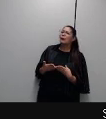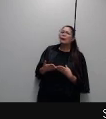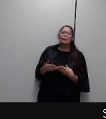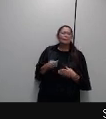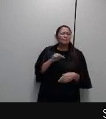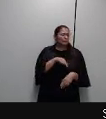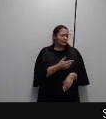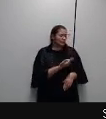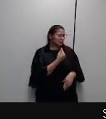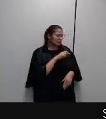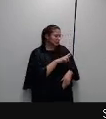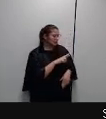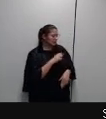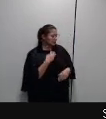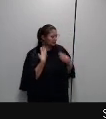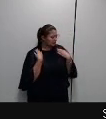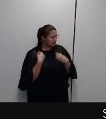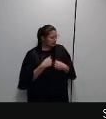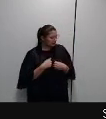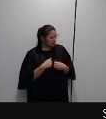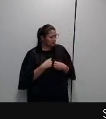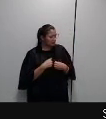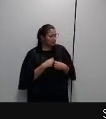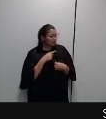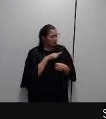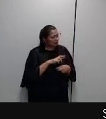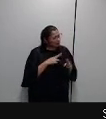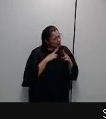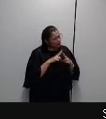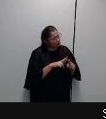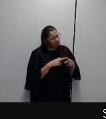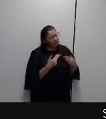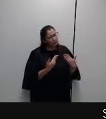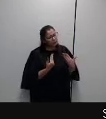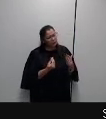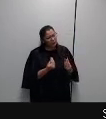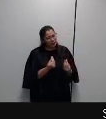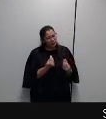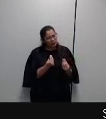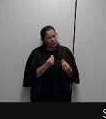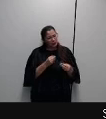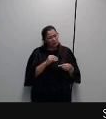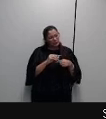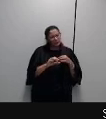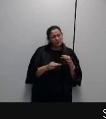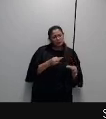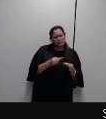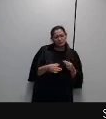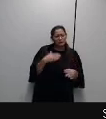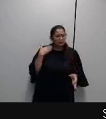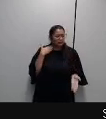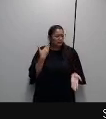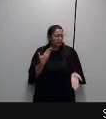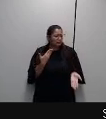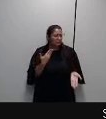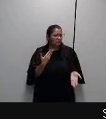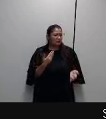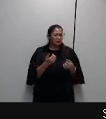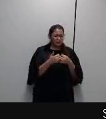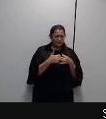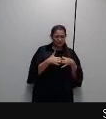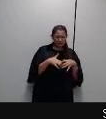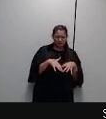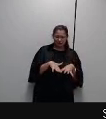assim dá uma impressão de que como se replicou a a natureza jurídica equivocada preço público história mais assim na